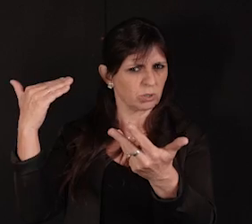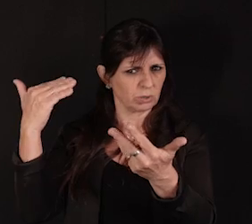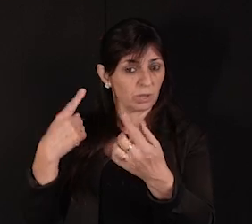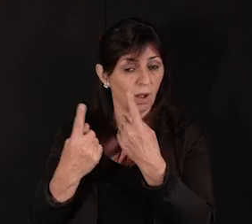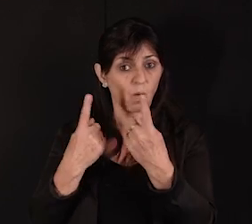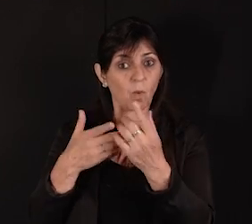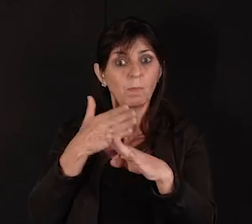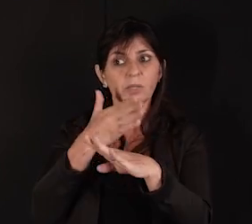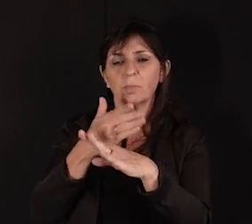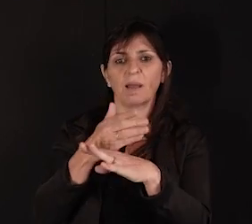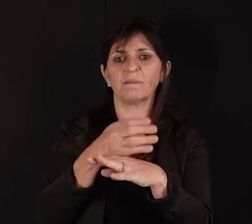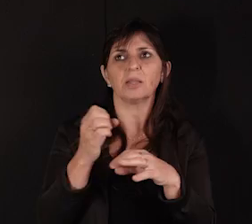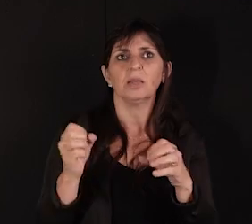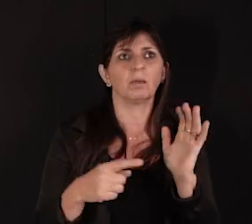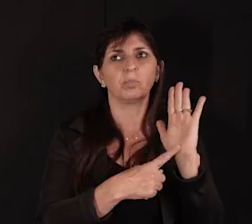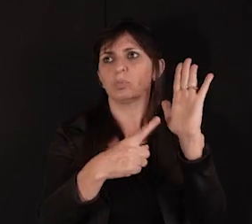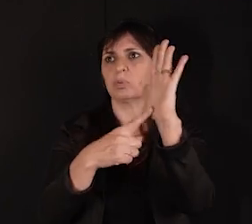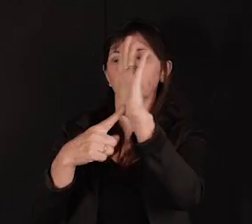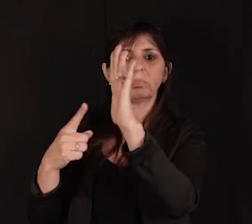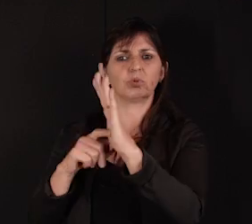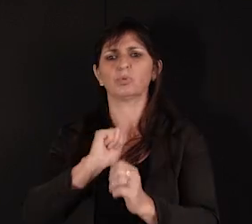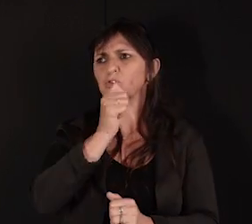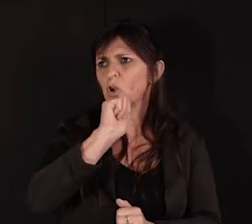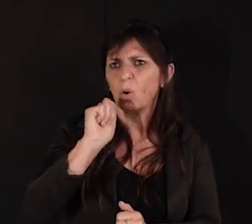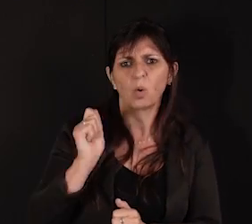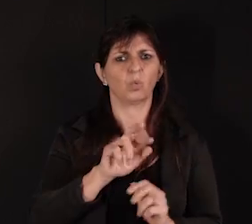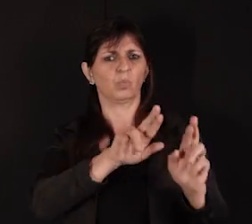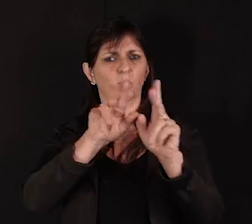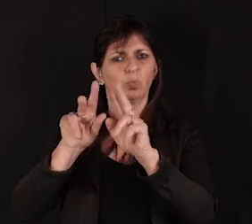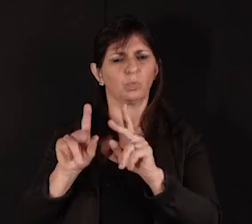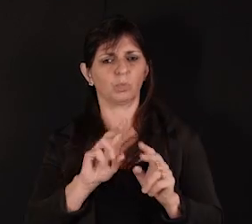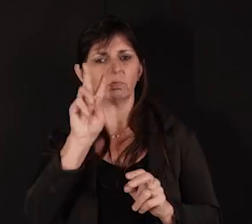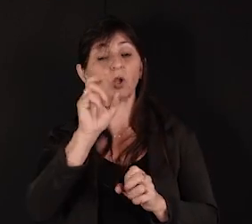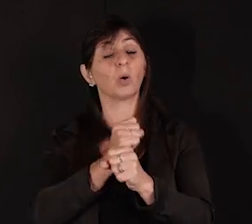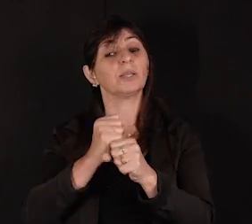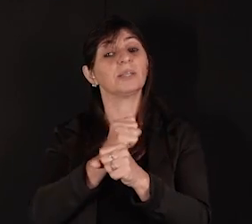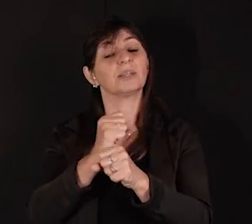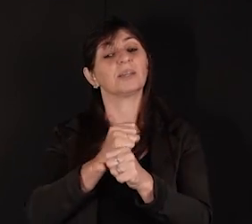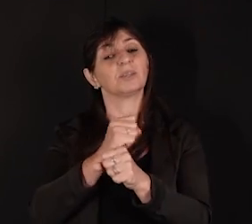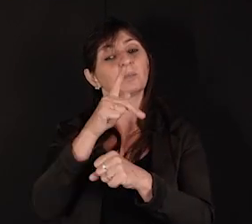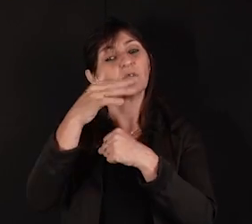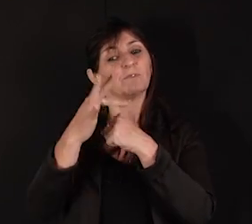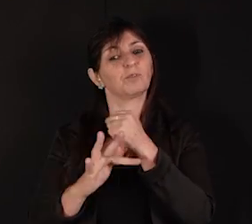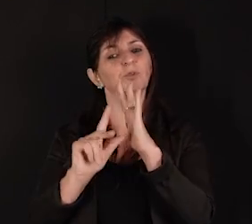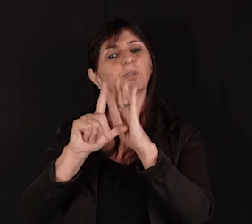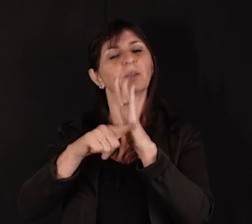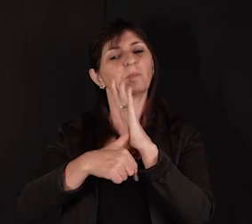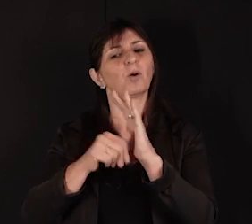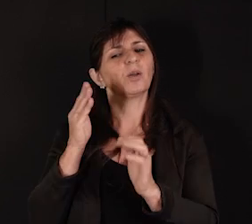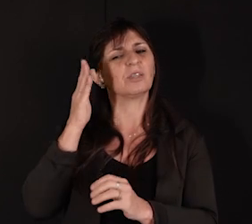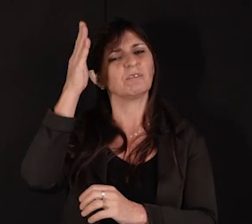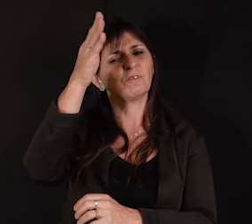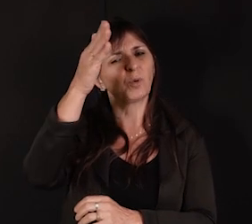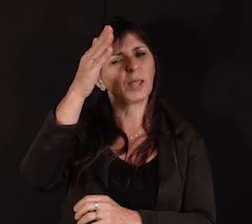nativistas. Então, fiquei mais 2 anos em Passo Fundo. Depois fui a Maringá. O Walter Moraes estava